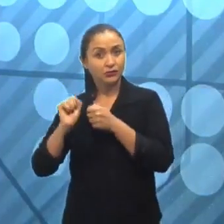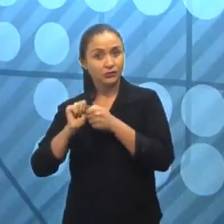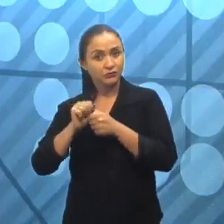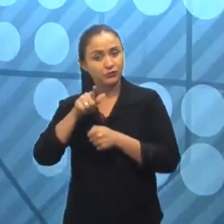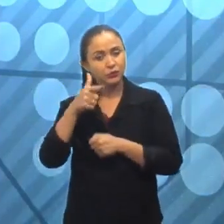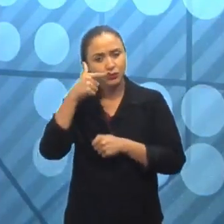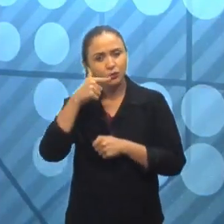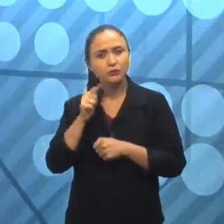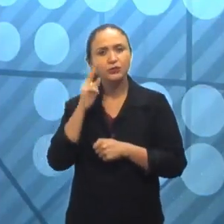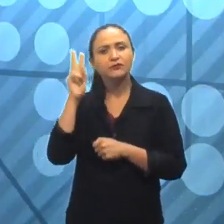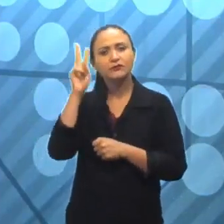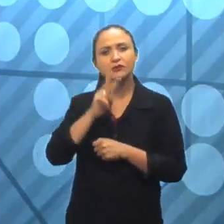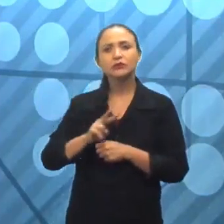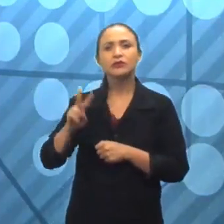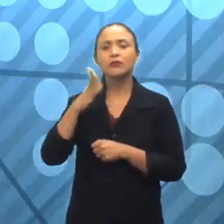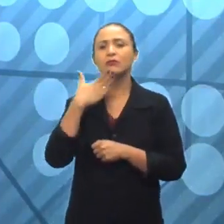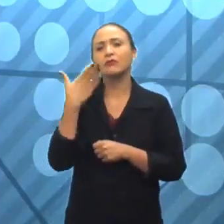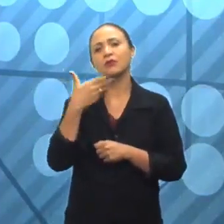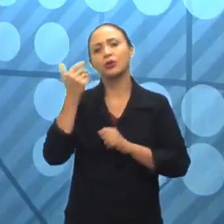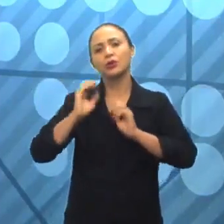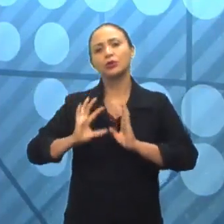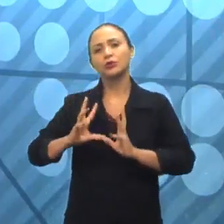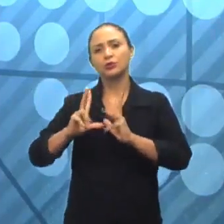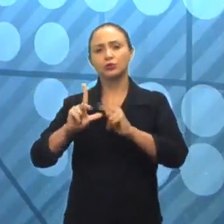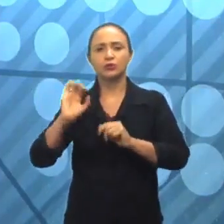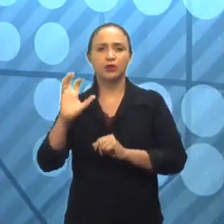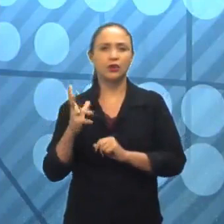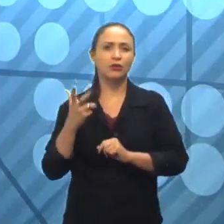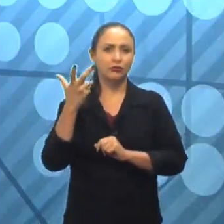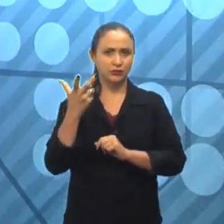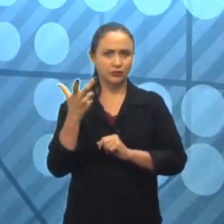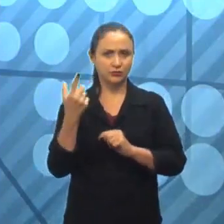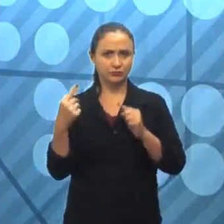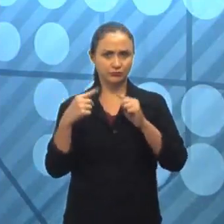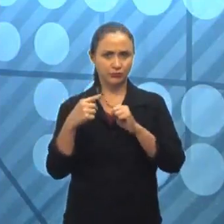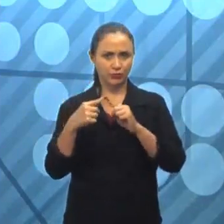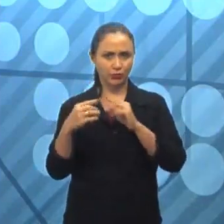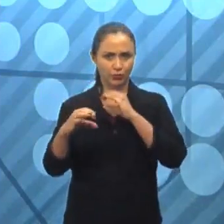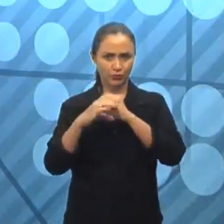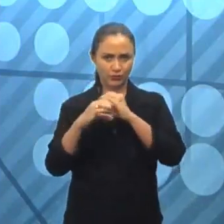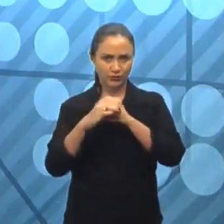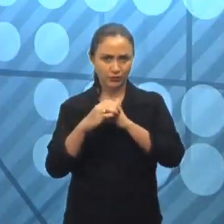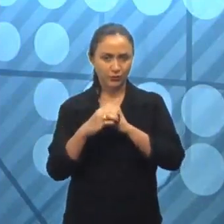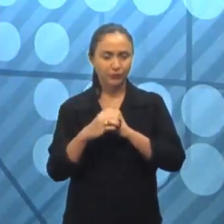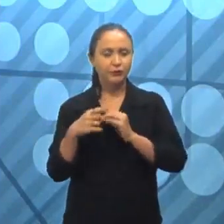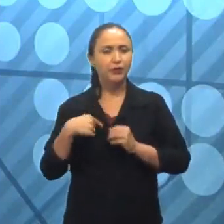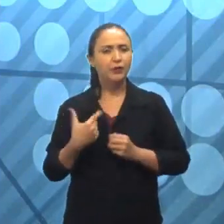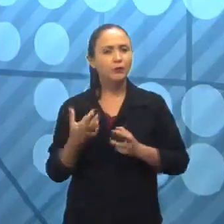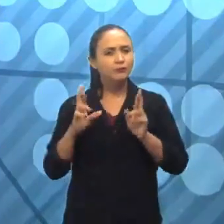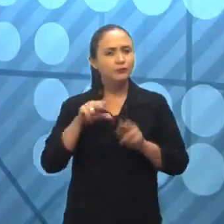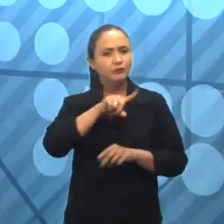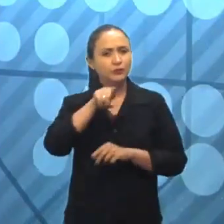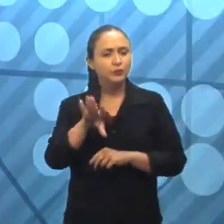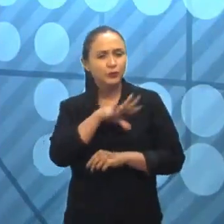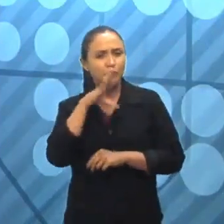você vai conseguir visualizar muito melhor tudo o que está acontecendo nas telecomunicações. Eu espero que você tenha gostado de todas